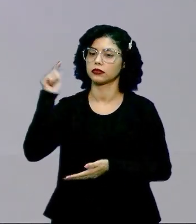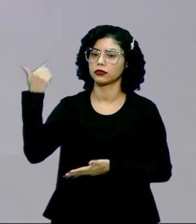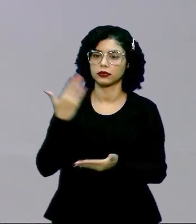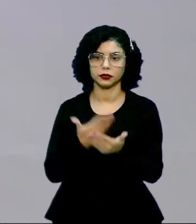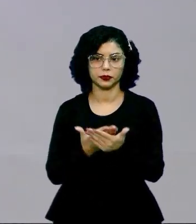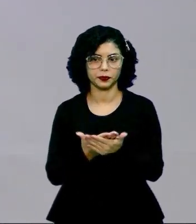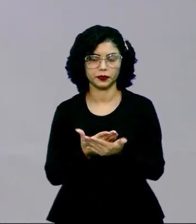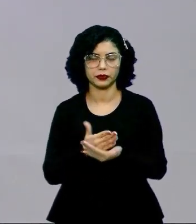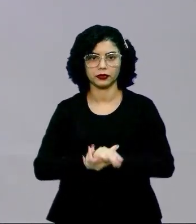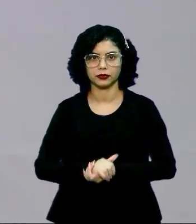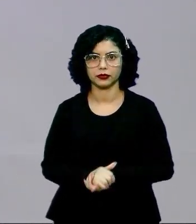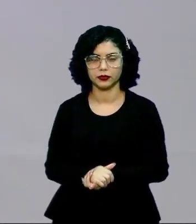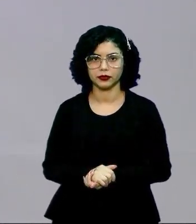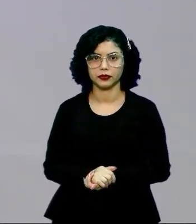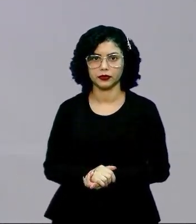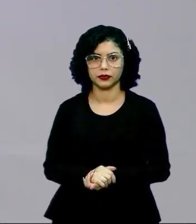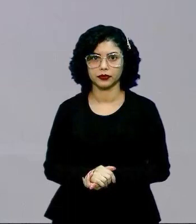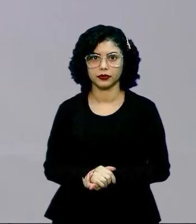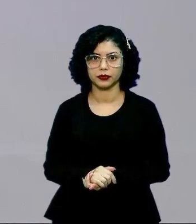próxima aula.